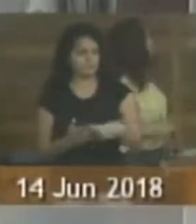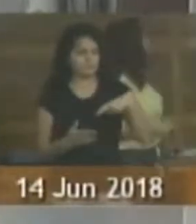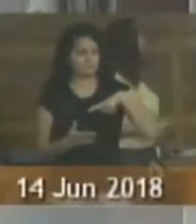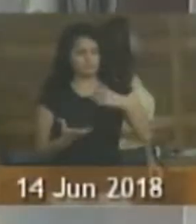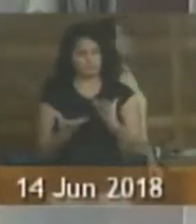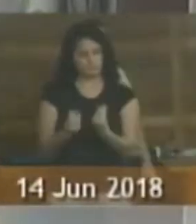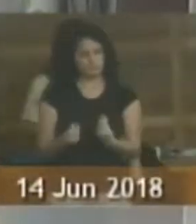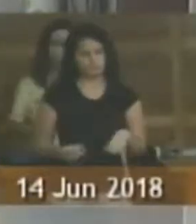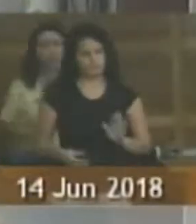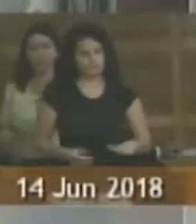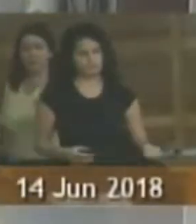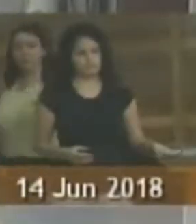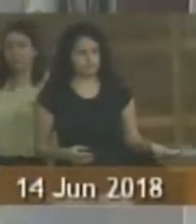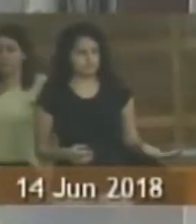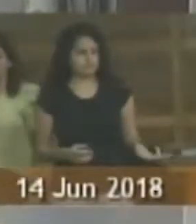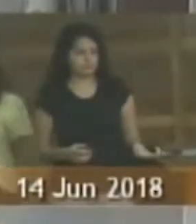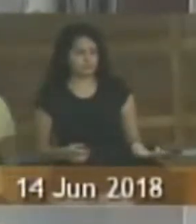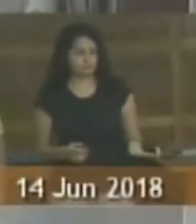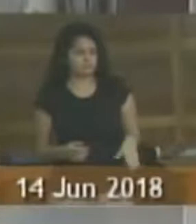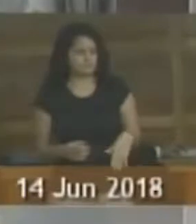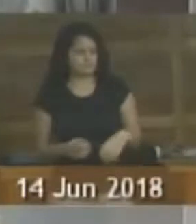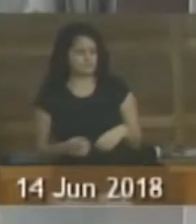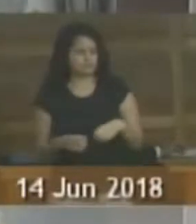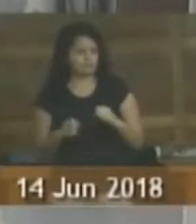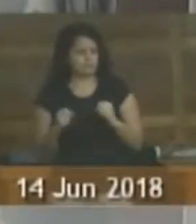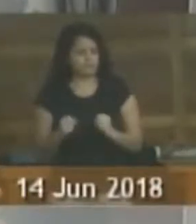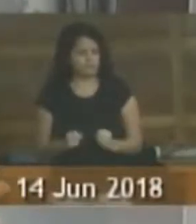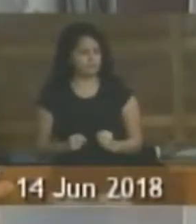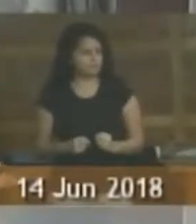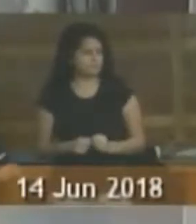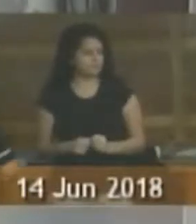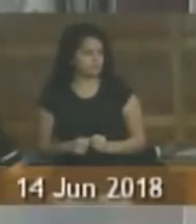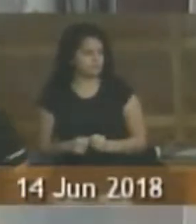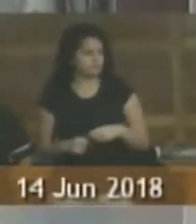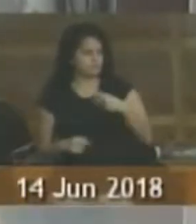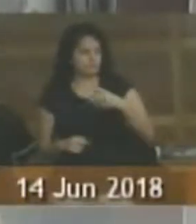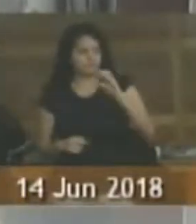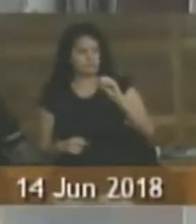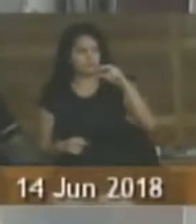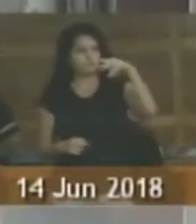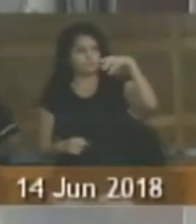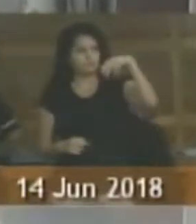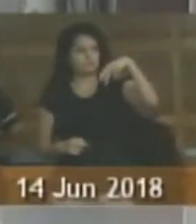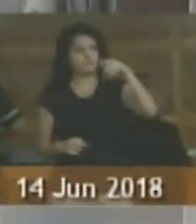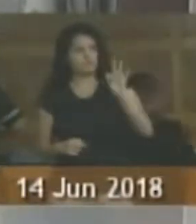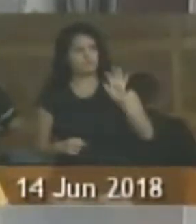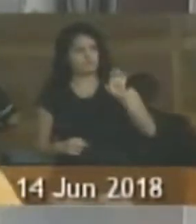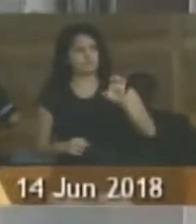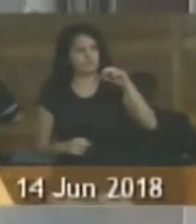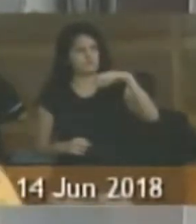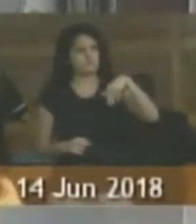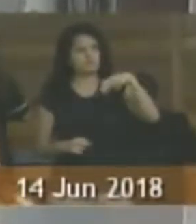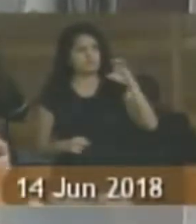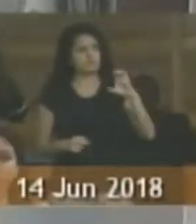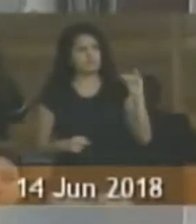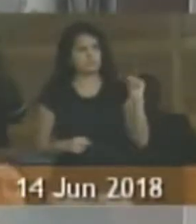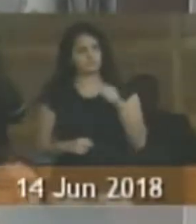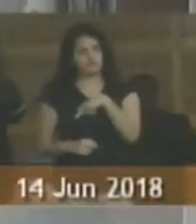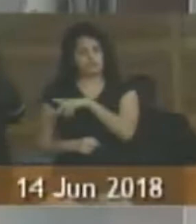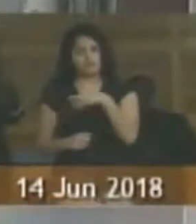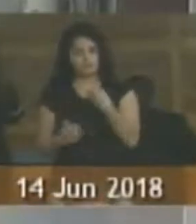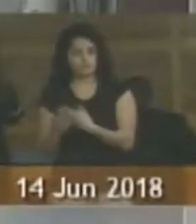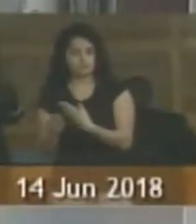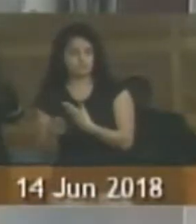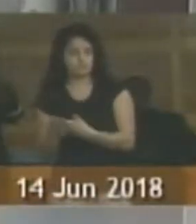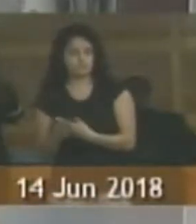muitas crianças com potencial, com grande potencial, e querem estão lá para estudar.